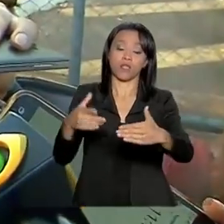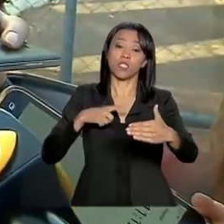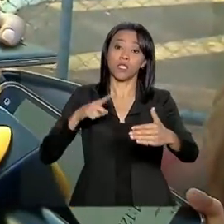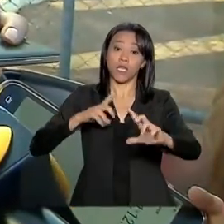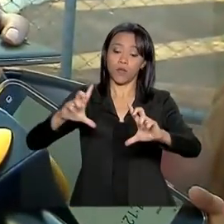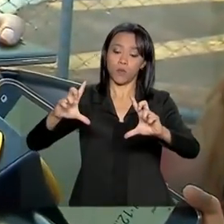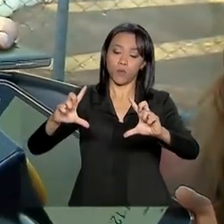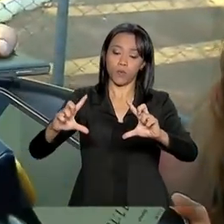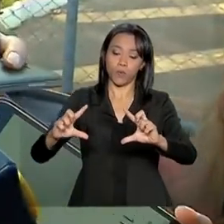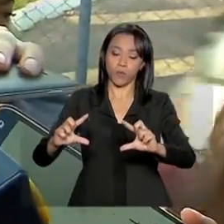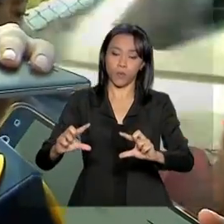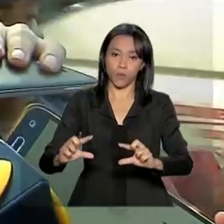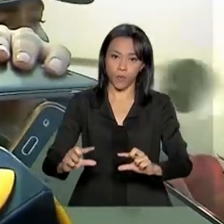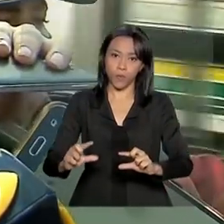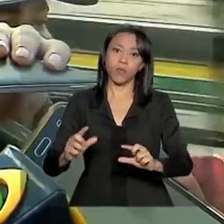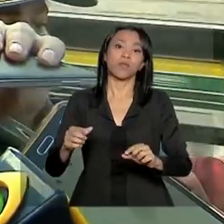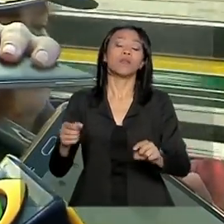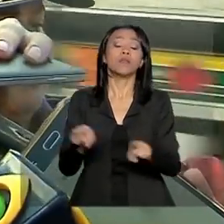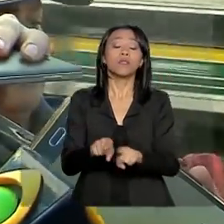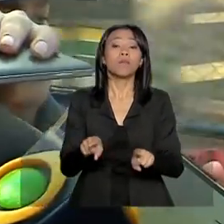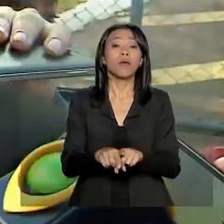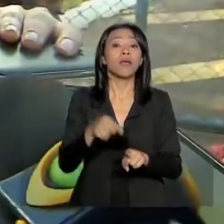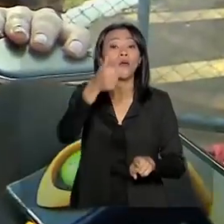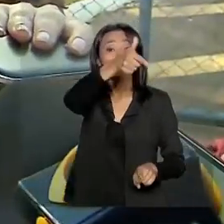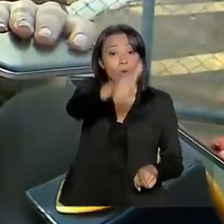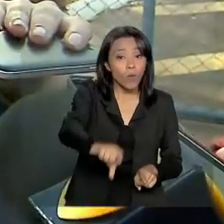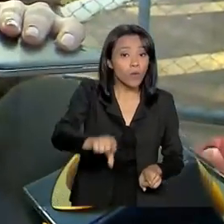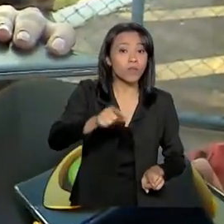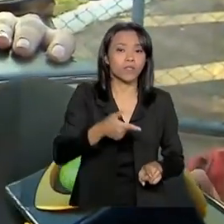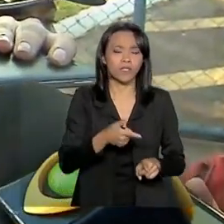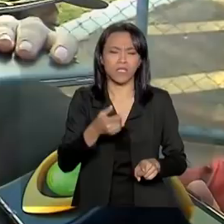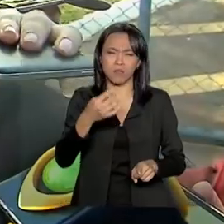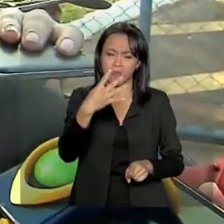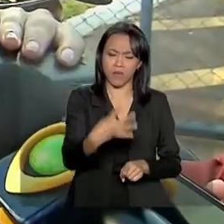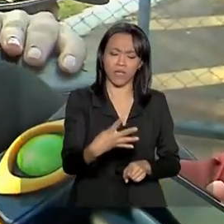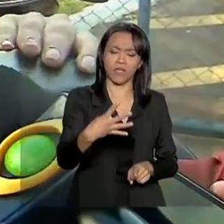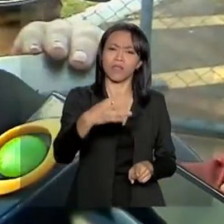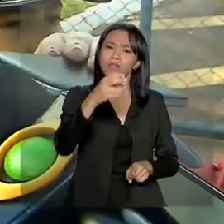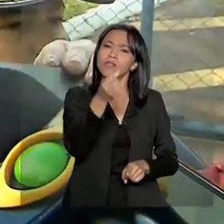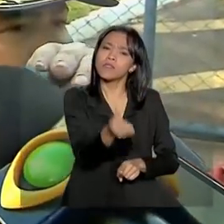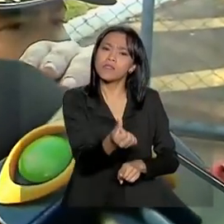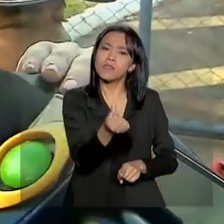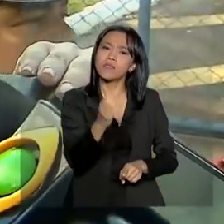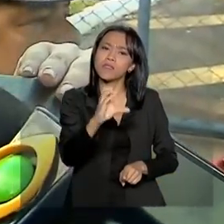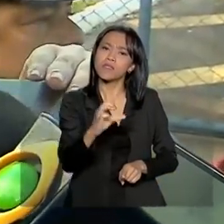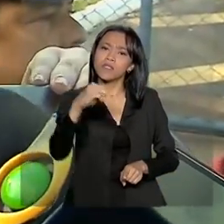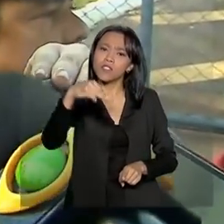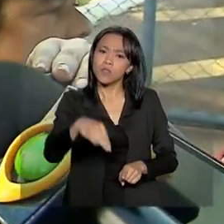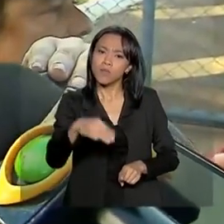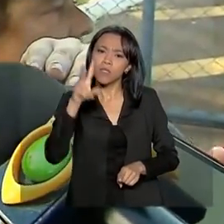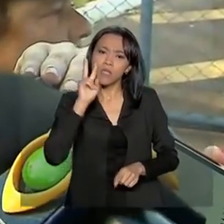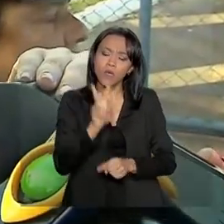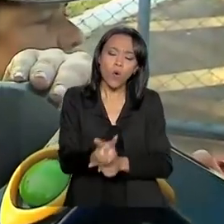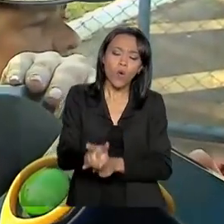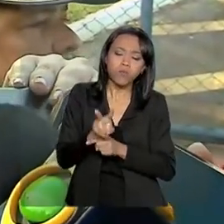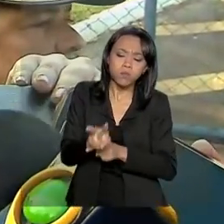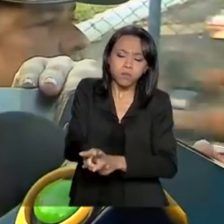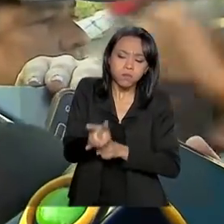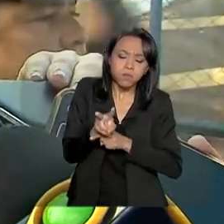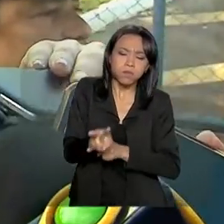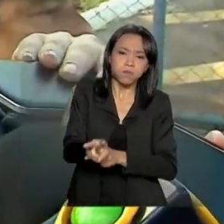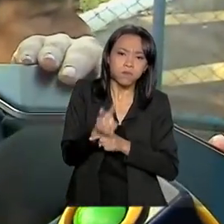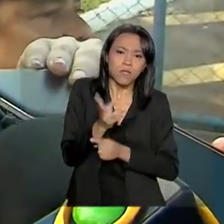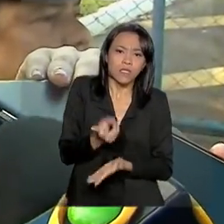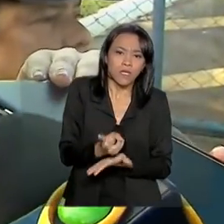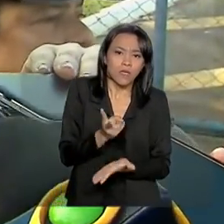da lâmina de água que estava na data de ontem em cerca de 46 centímetros. O monitoramento ele acontece em tempo real. Então, a todos